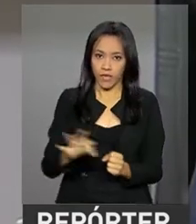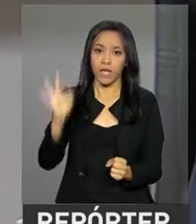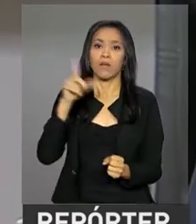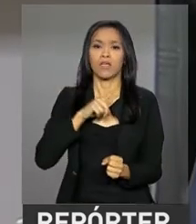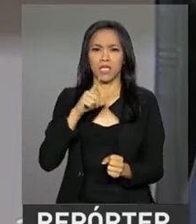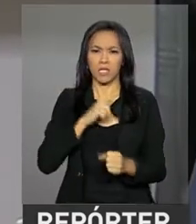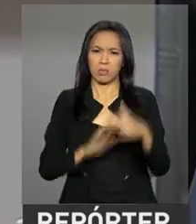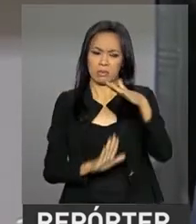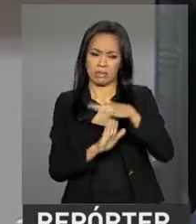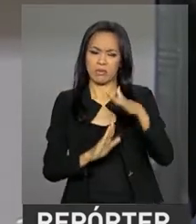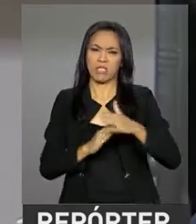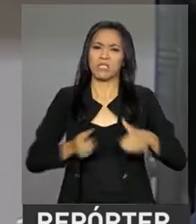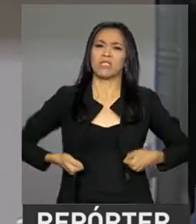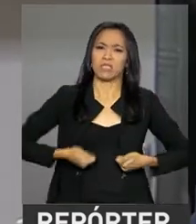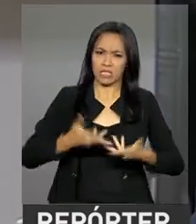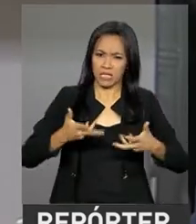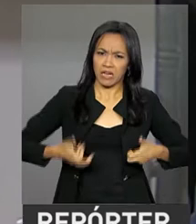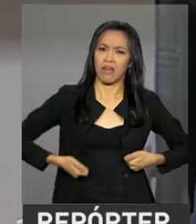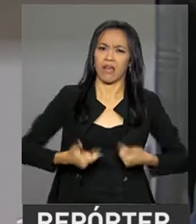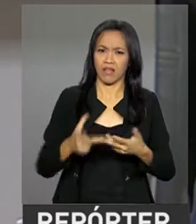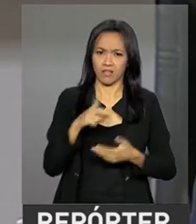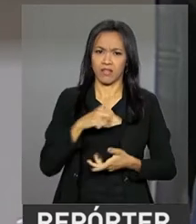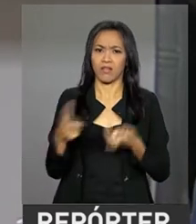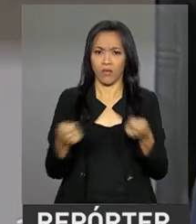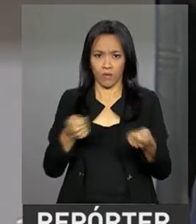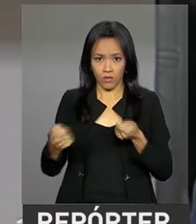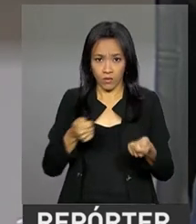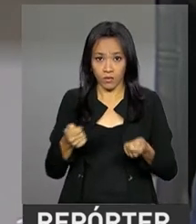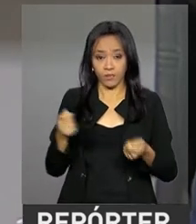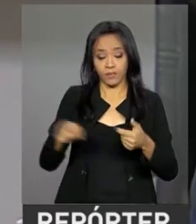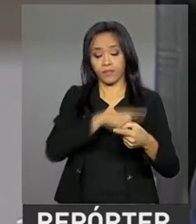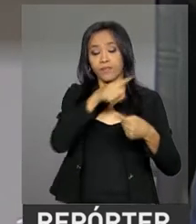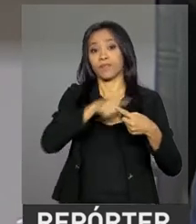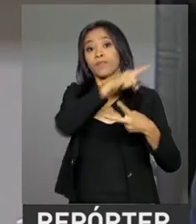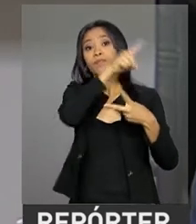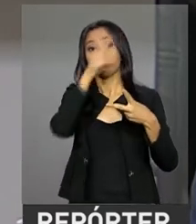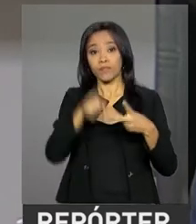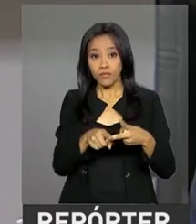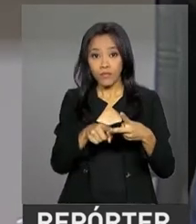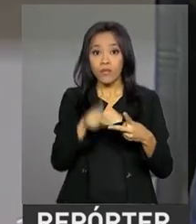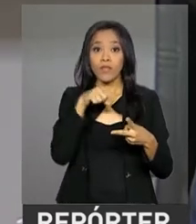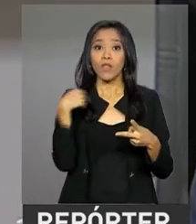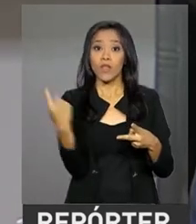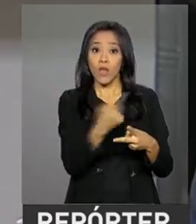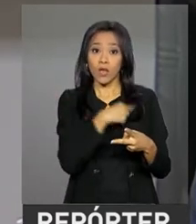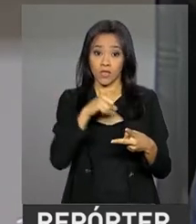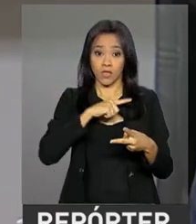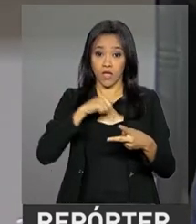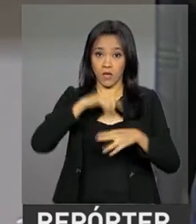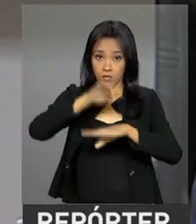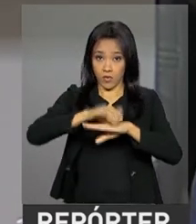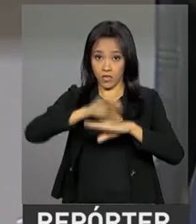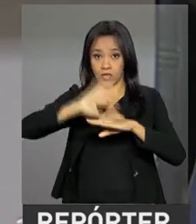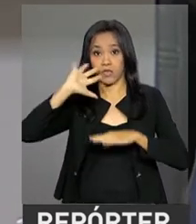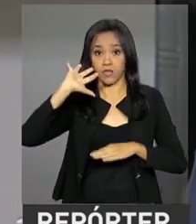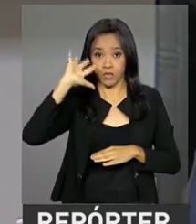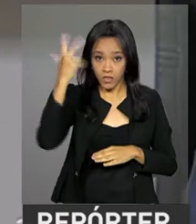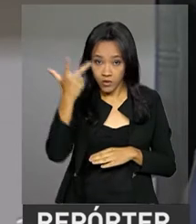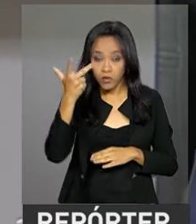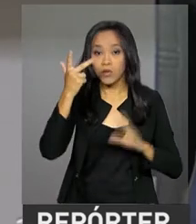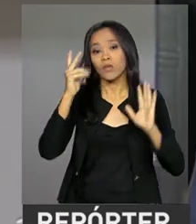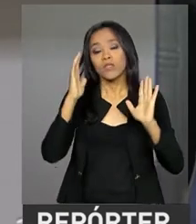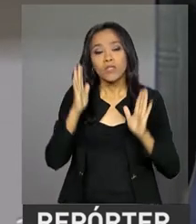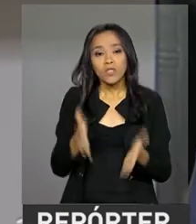bastante controlado bastante comprometido segundo nós temos as decisões judiciais que